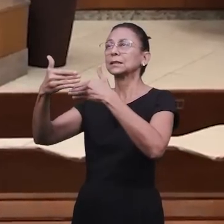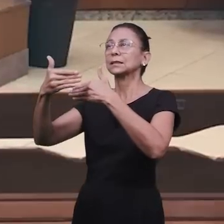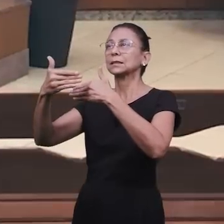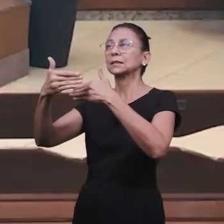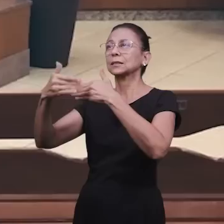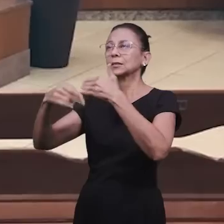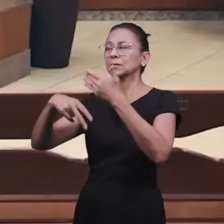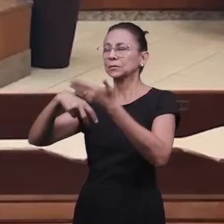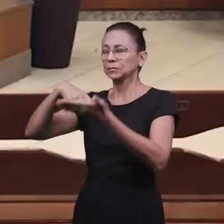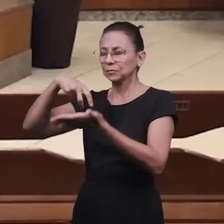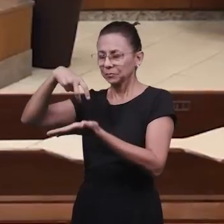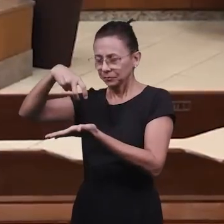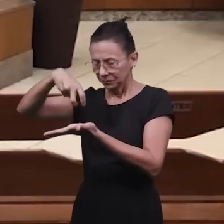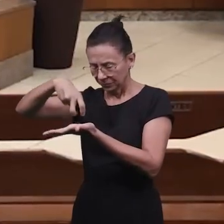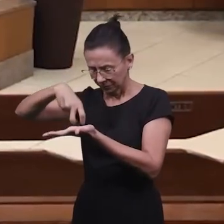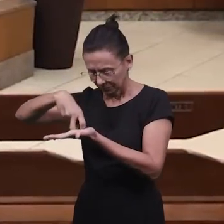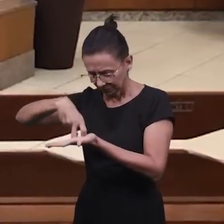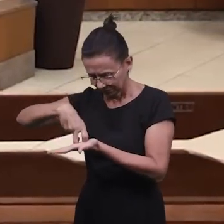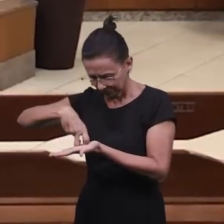imploro